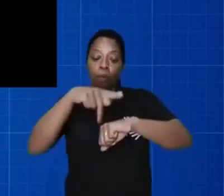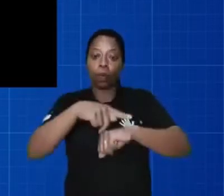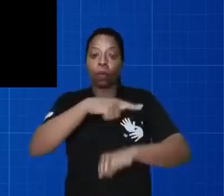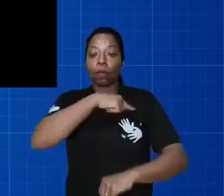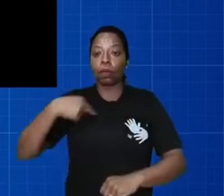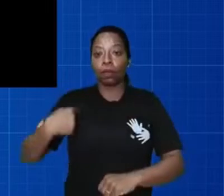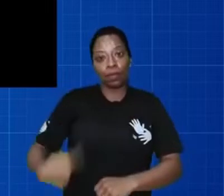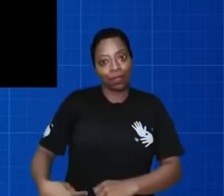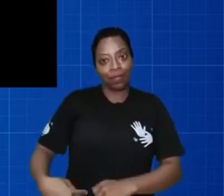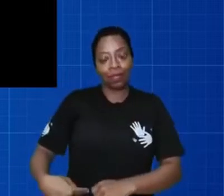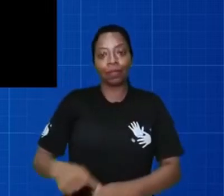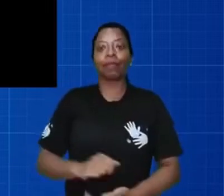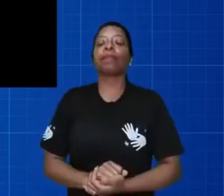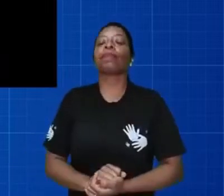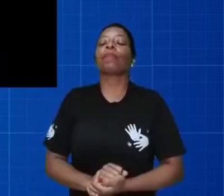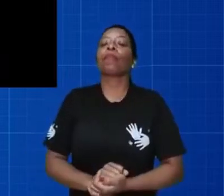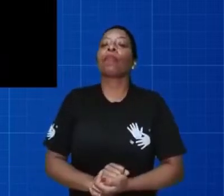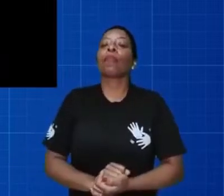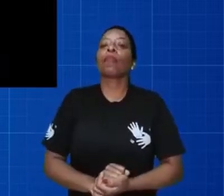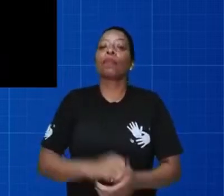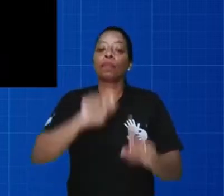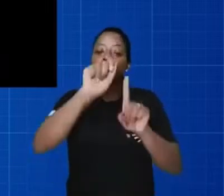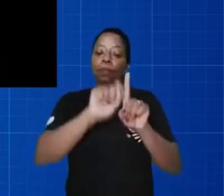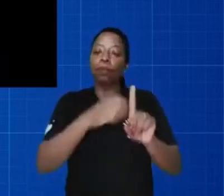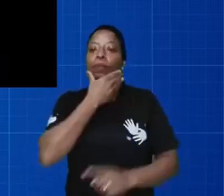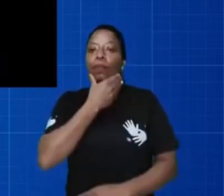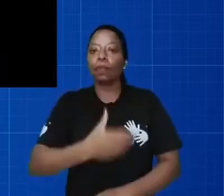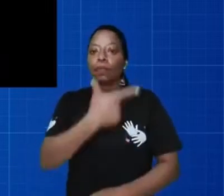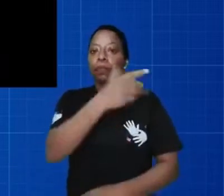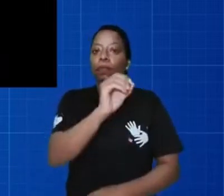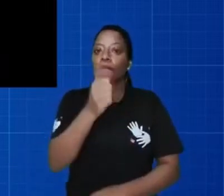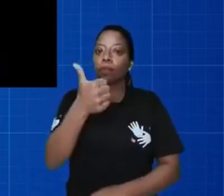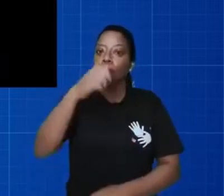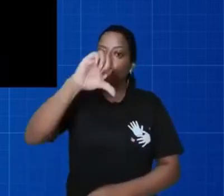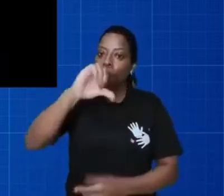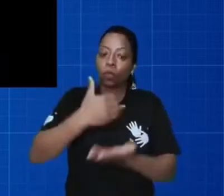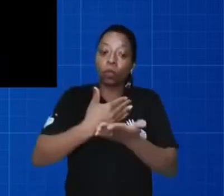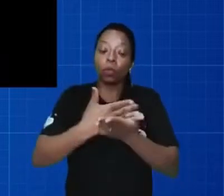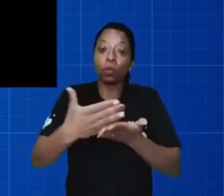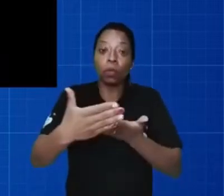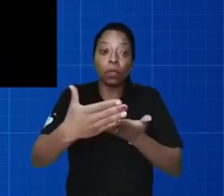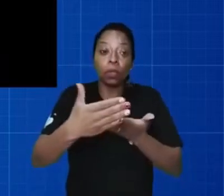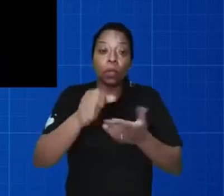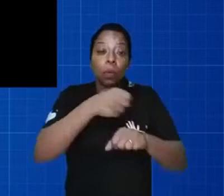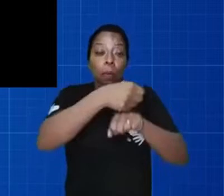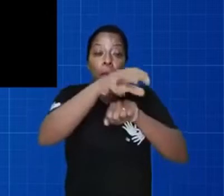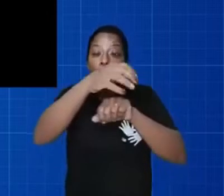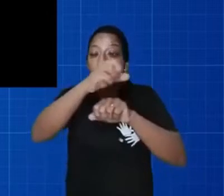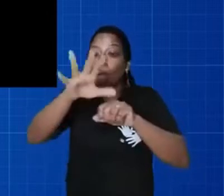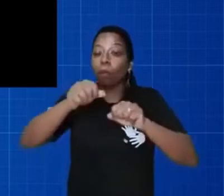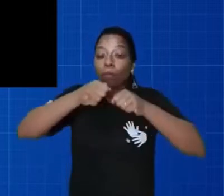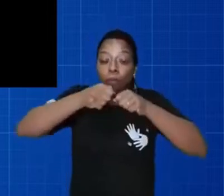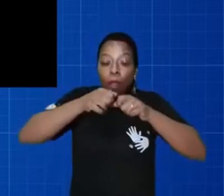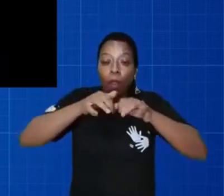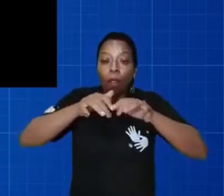de dezembro de 2019, a gente iniciou com os casos, né, e mais tarde, nós tivemos, então, início a pandemia da